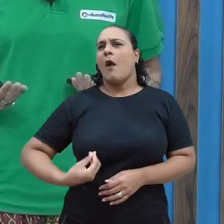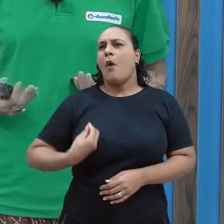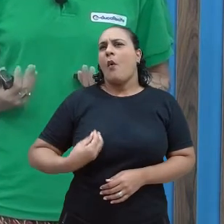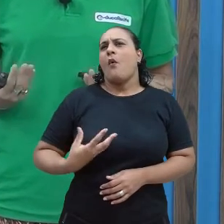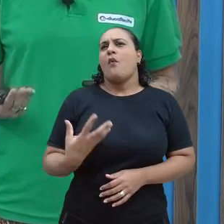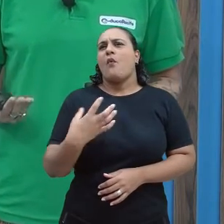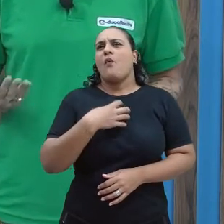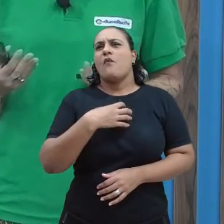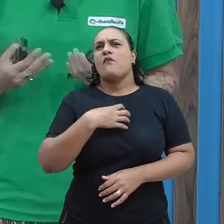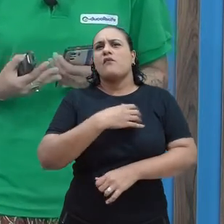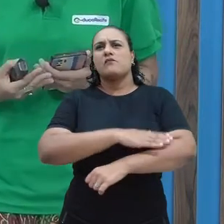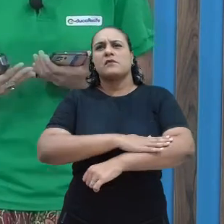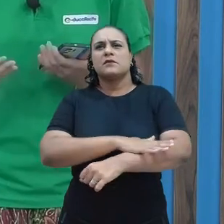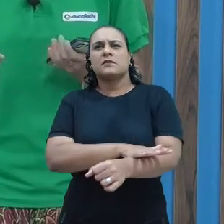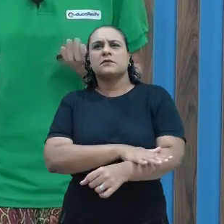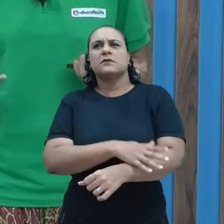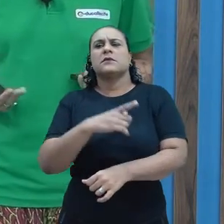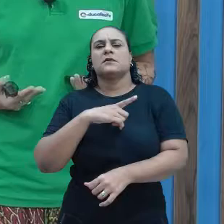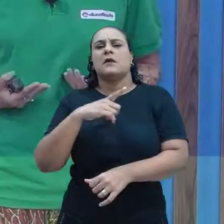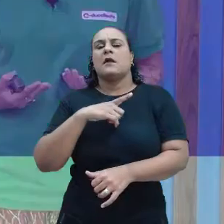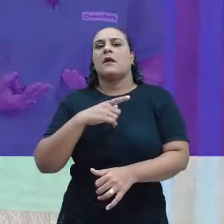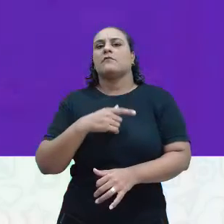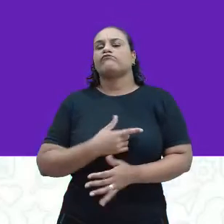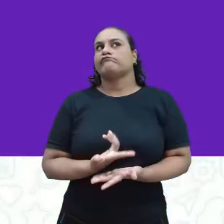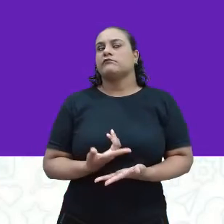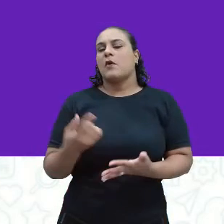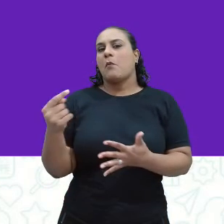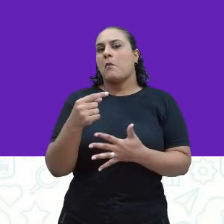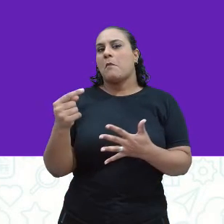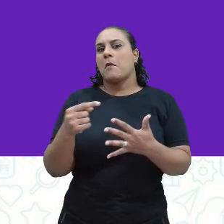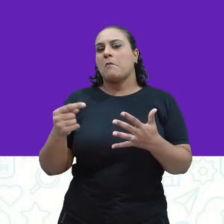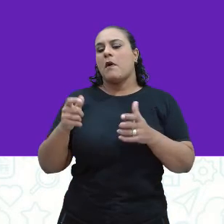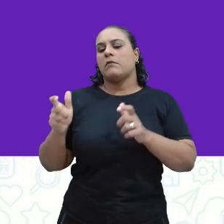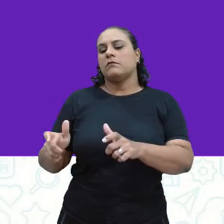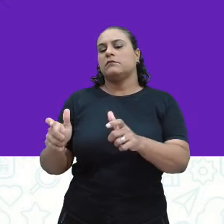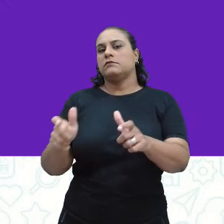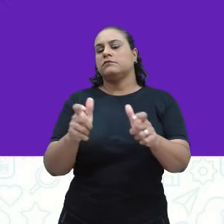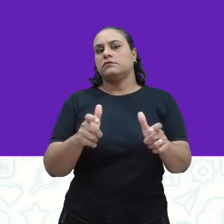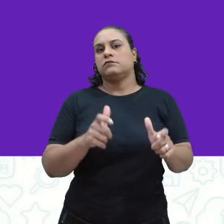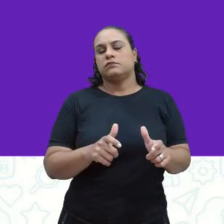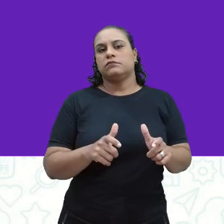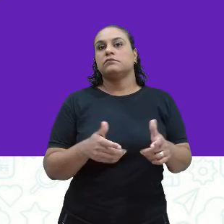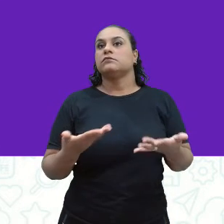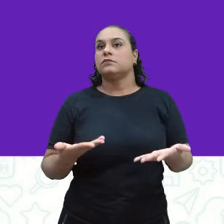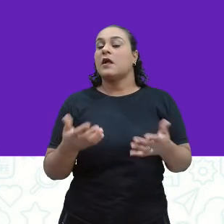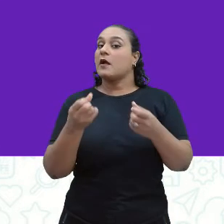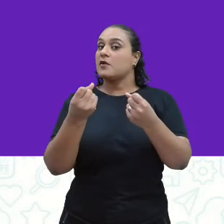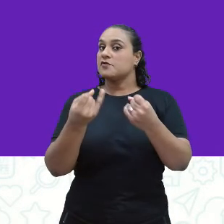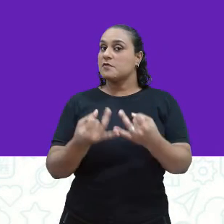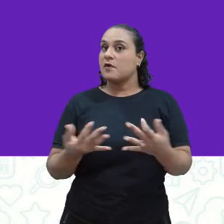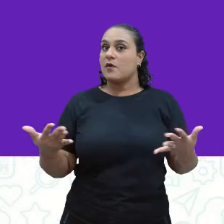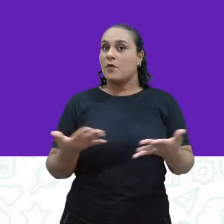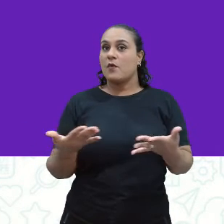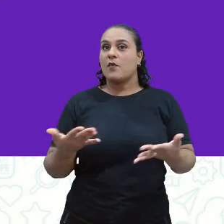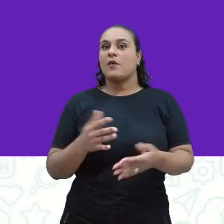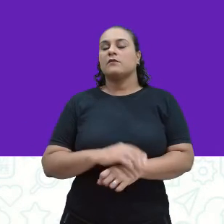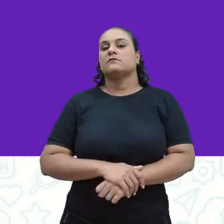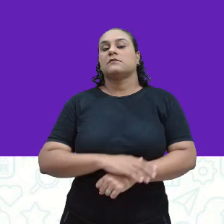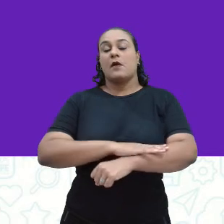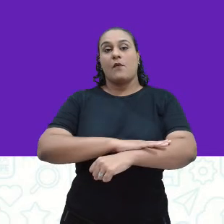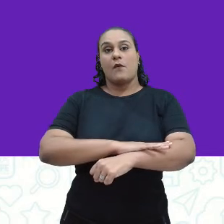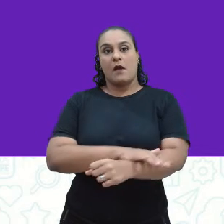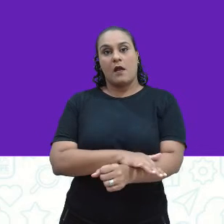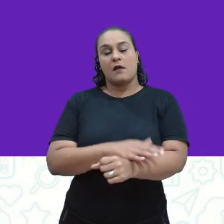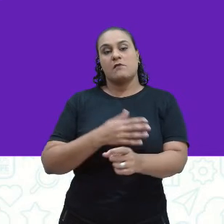forma, né, de racismo que também abrange questões territoriais, certo? E é essa que a gente está falando hoje, que é o racismo